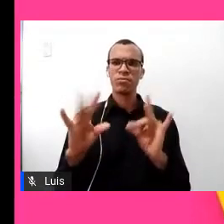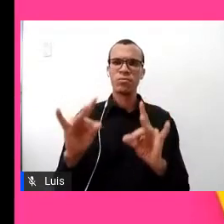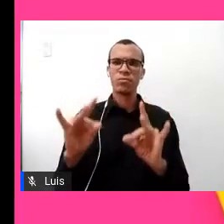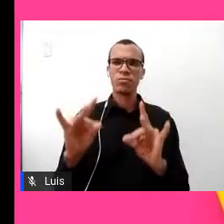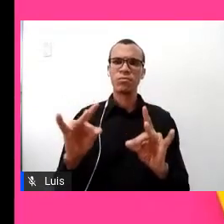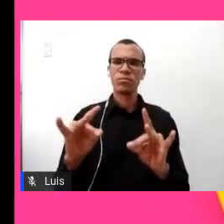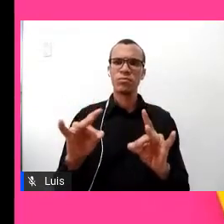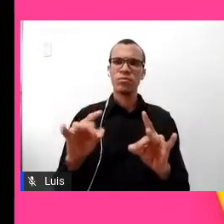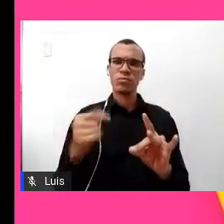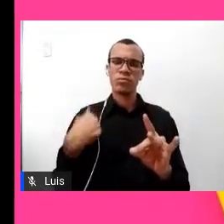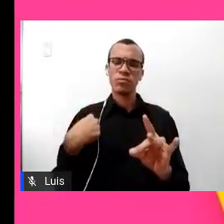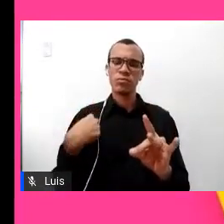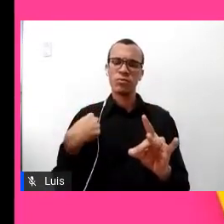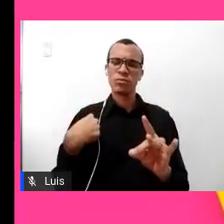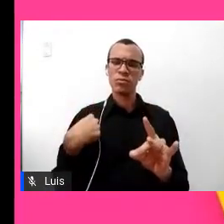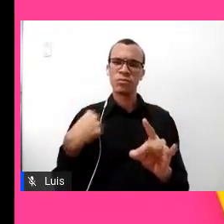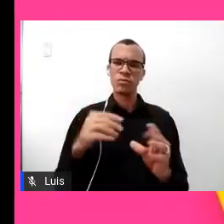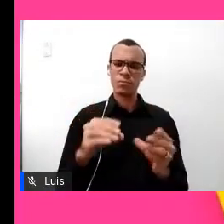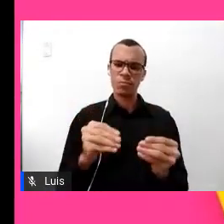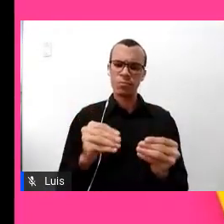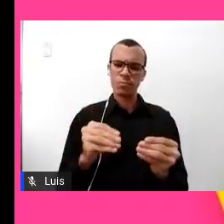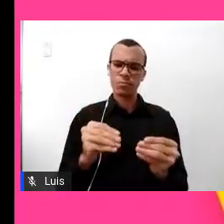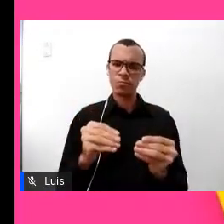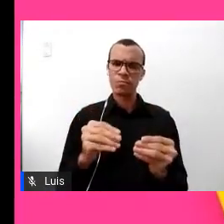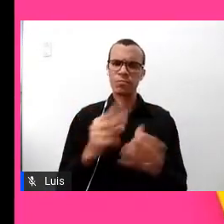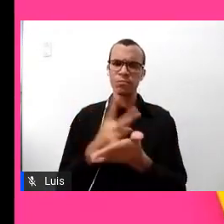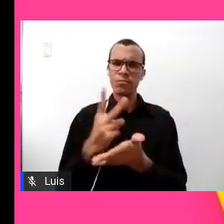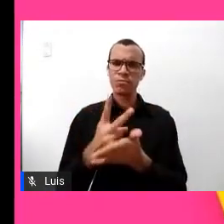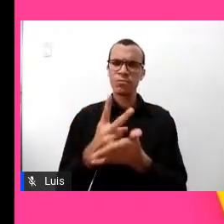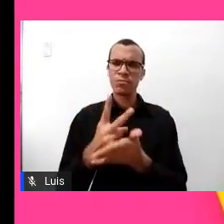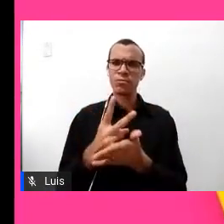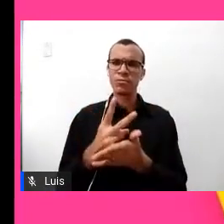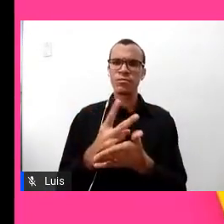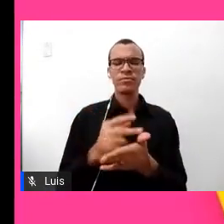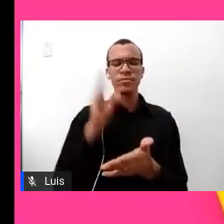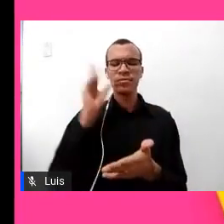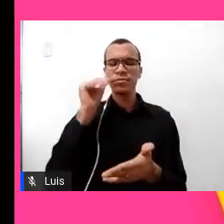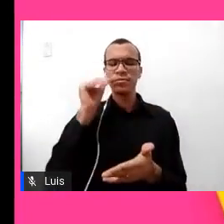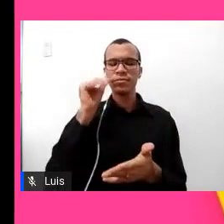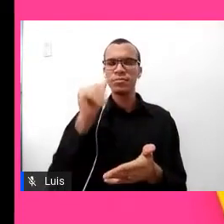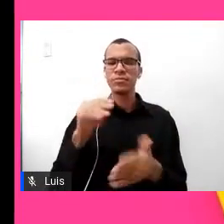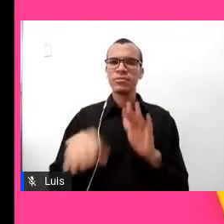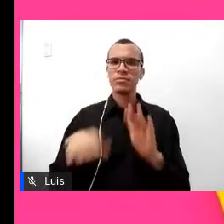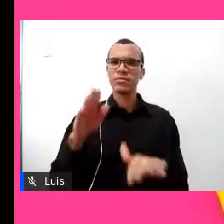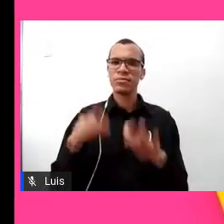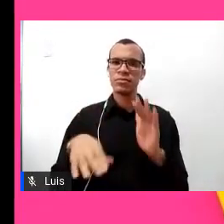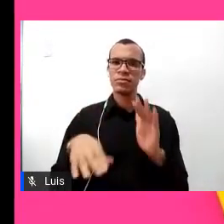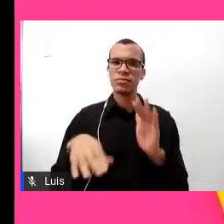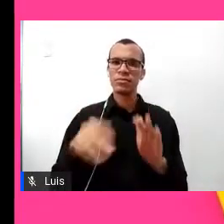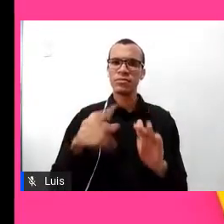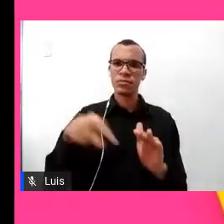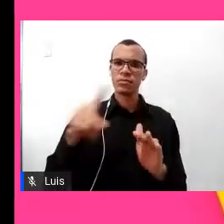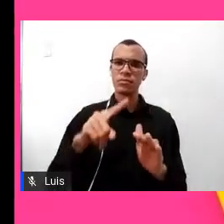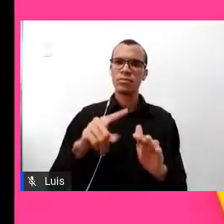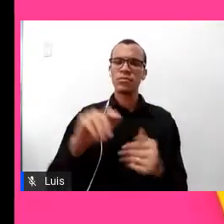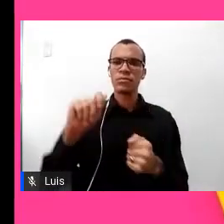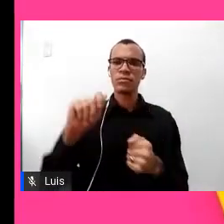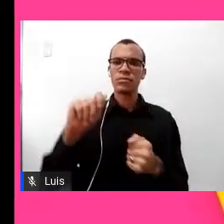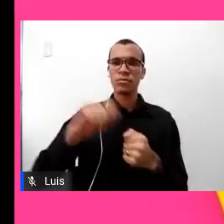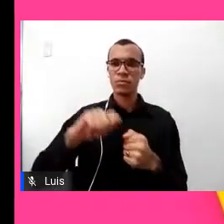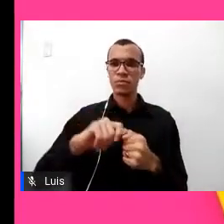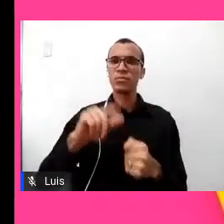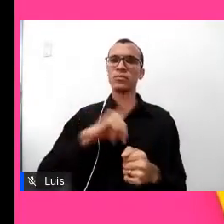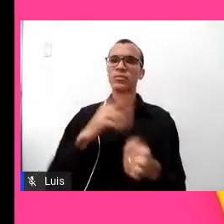segurando aqui, fazendo pressão. Uma coisa interessante, às vezes, quando a gente faz, que tem bastante coisa para colar,